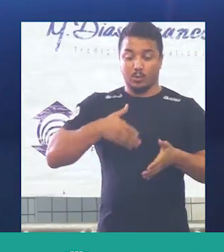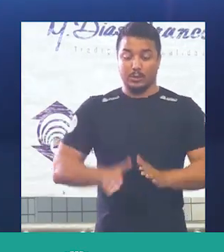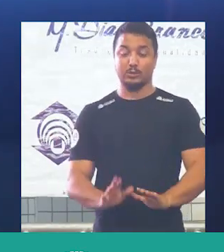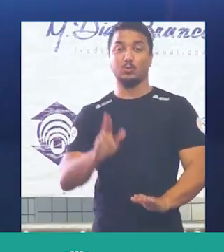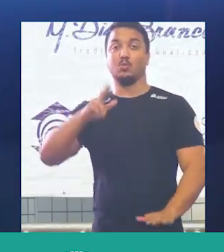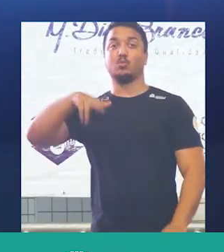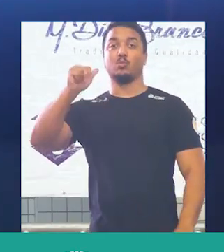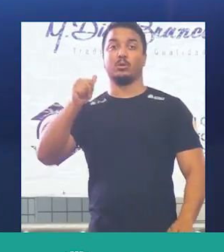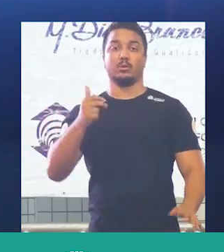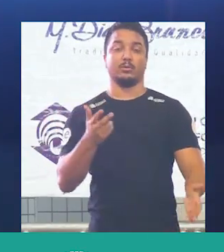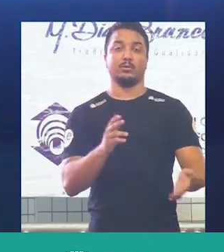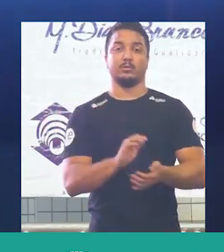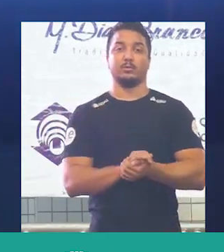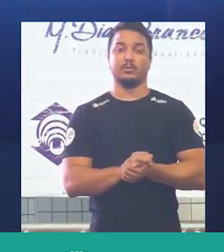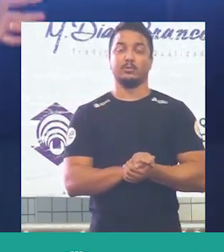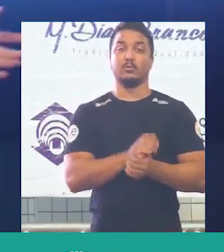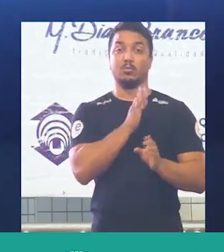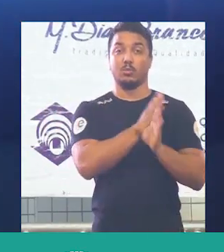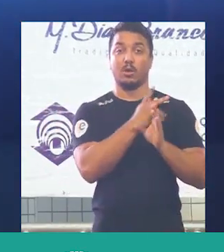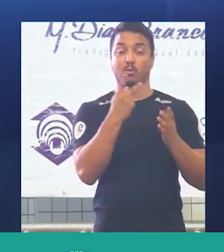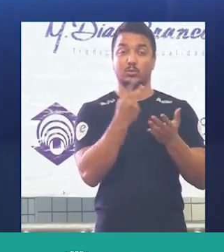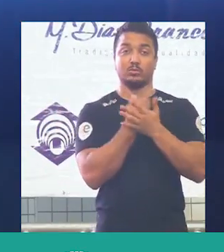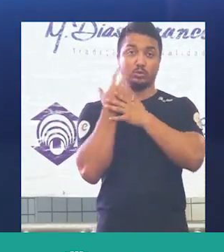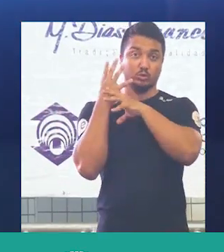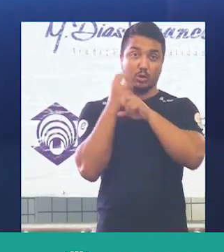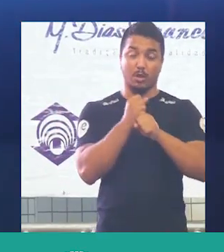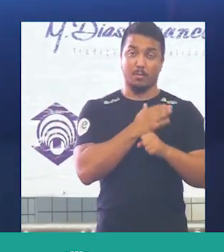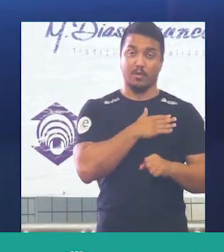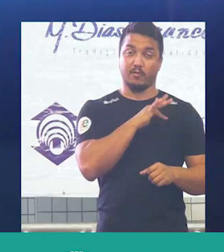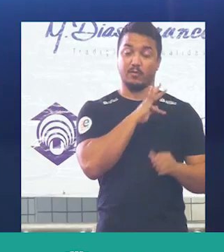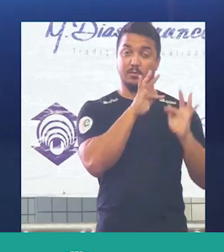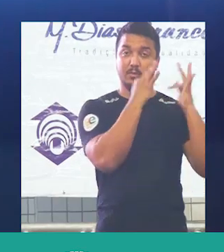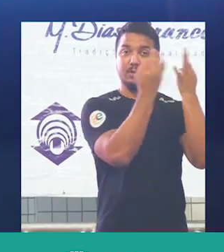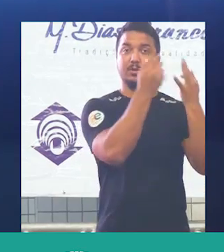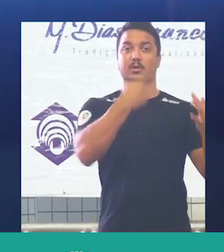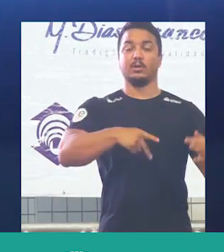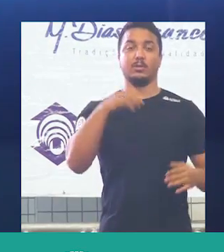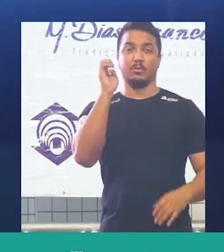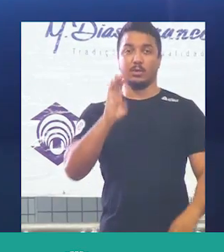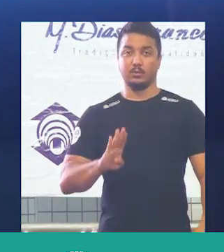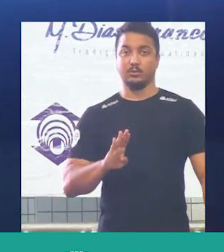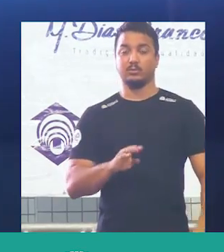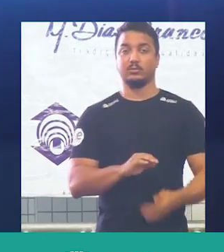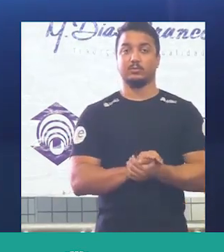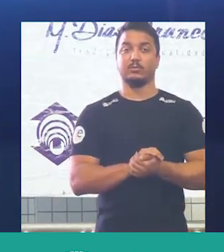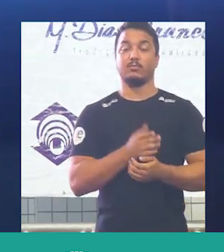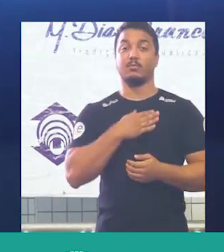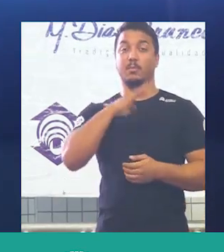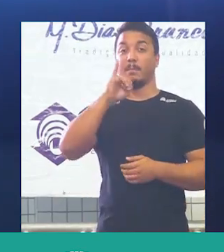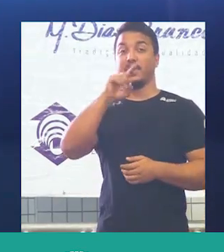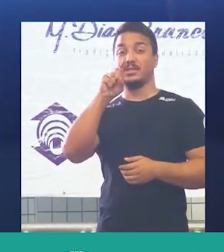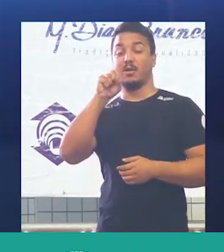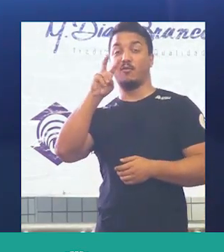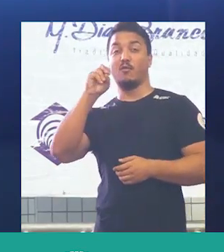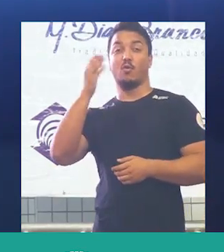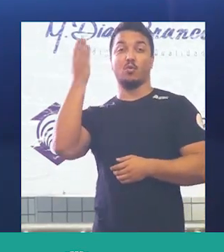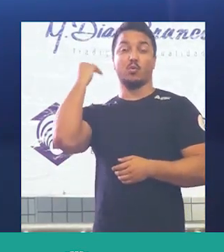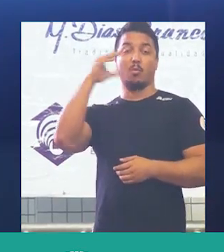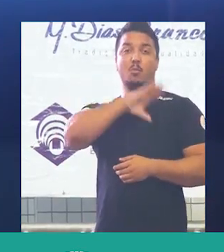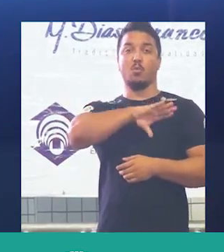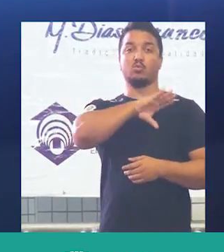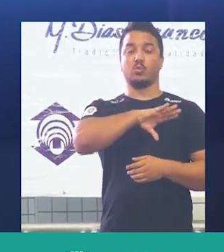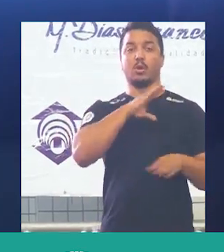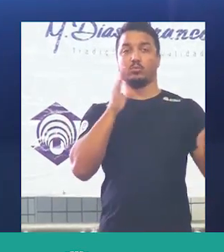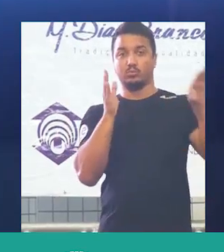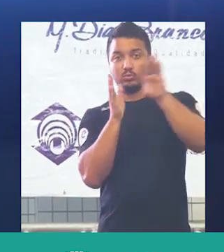na vida. Que foi quando começou a história da minha família aqui no Ceará, né? Aqui no Brasil. Meu bisavô veio de Portugal,